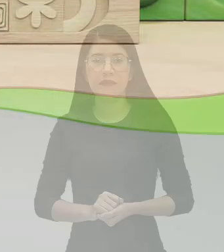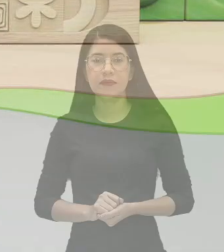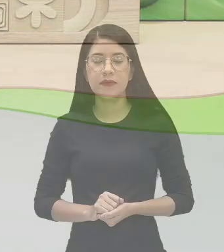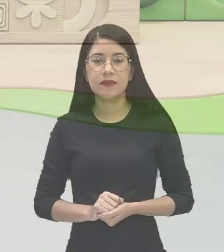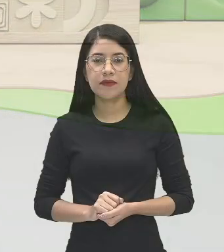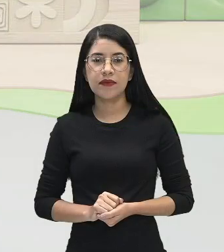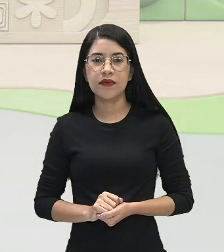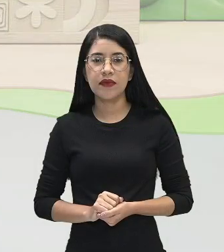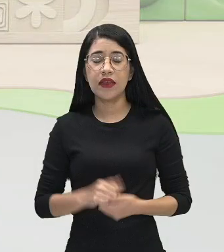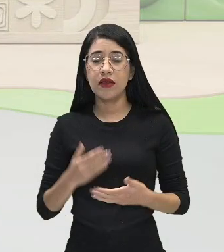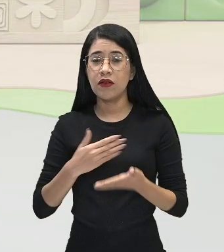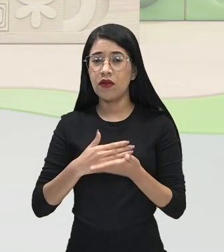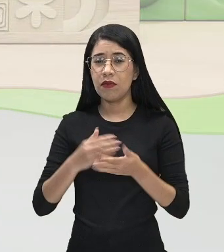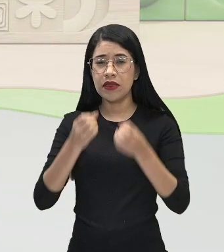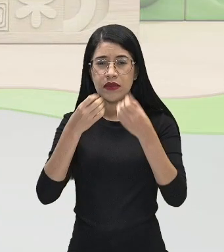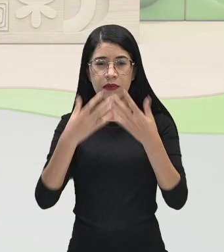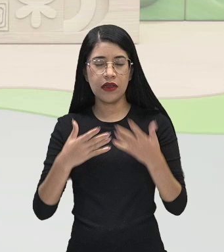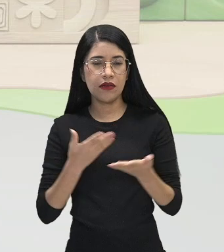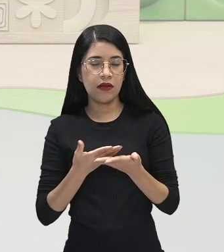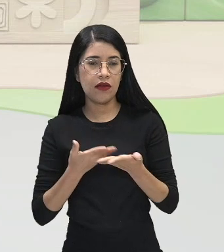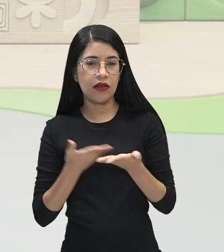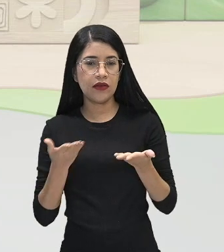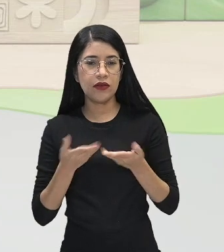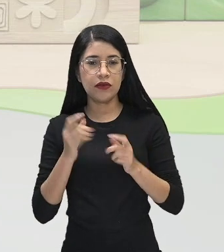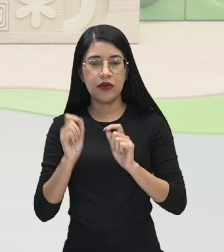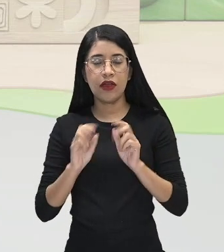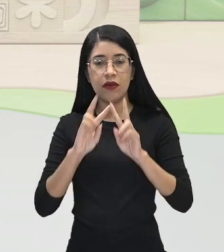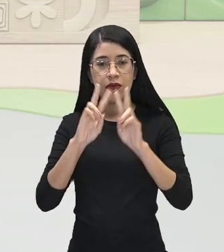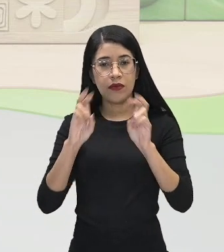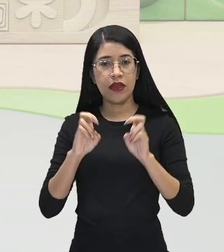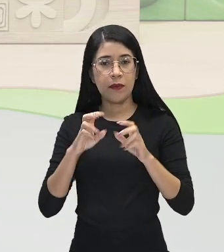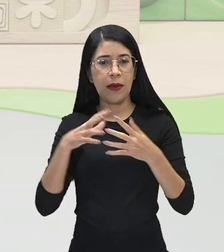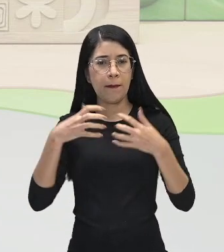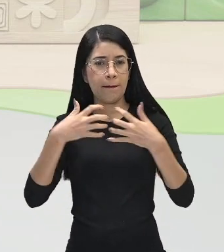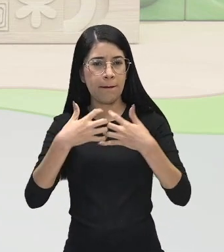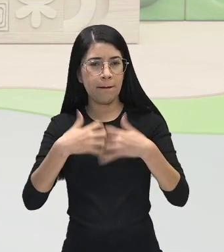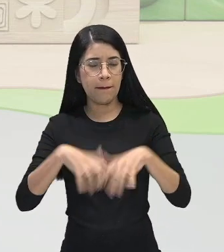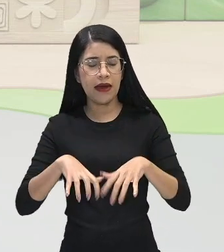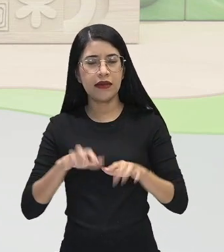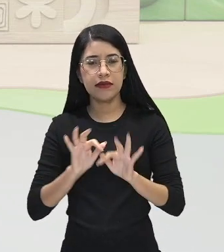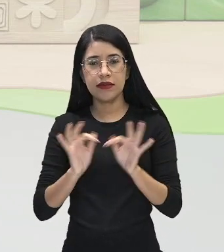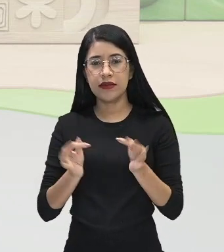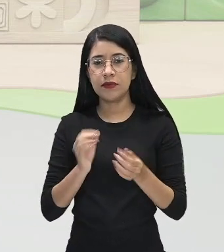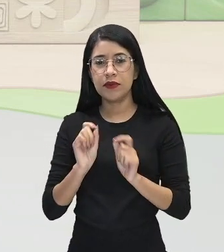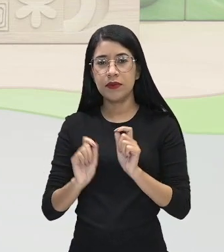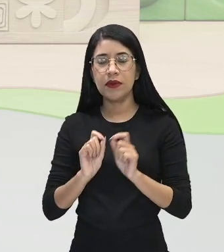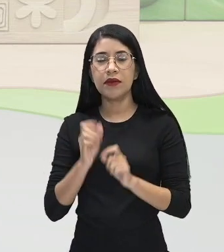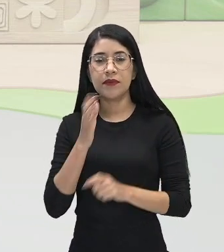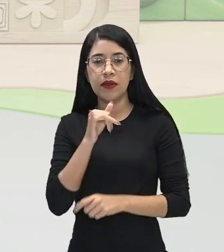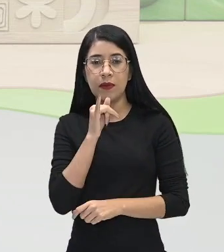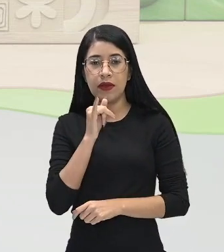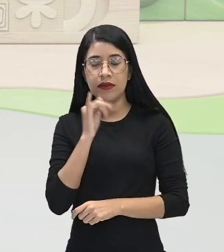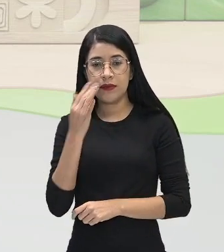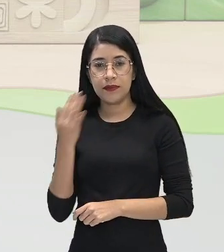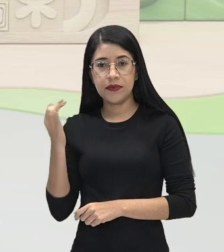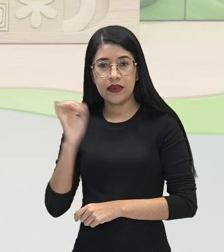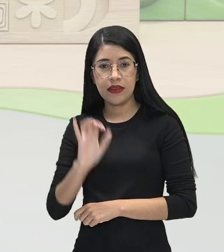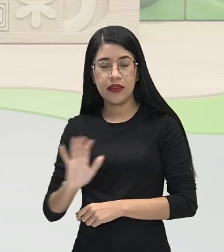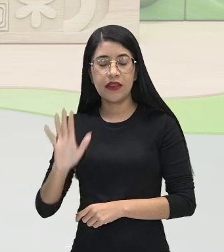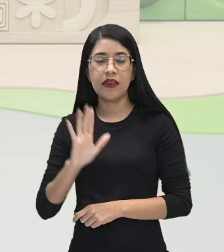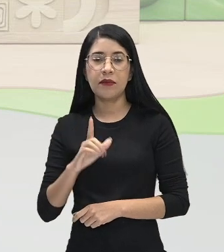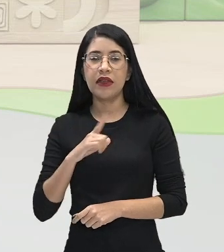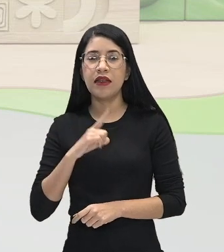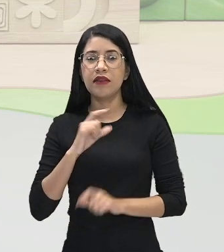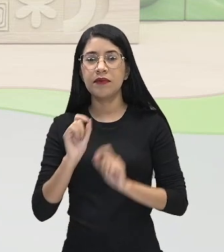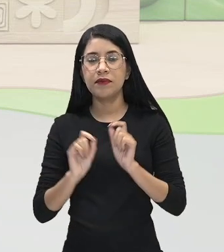Muito bem, para iniciarmos a nossa aula, que vai falar sobre máquinas simples, a gente tem aí alguns exemplos de máquinas,